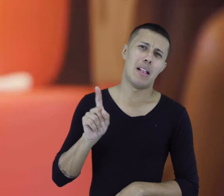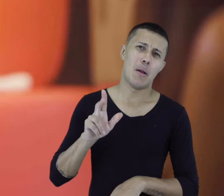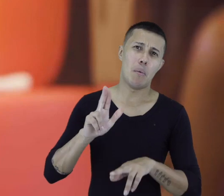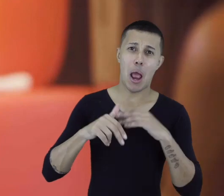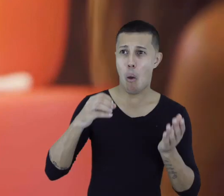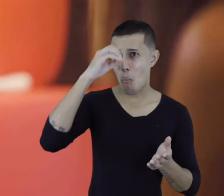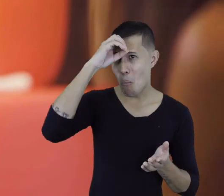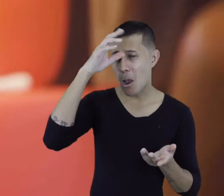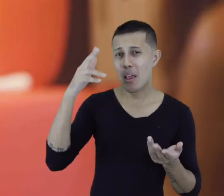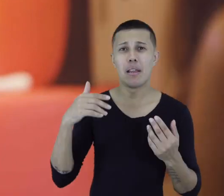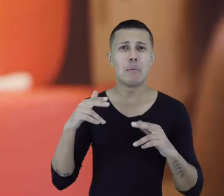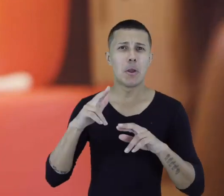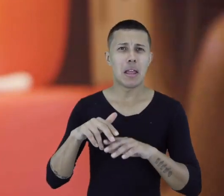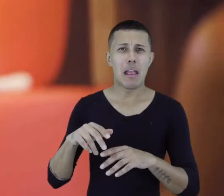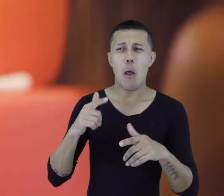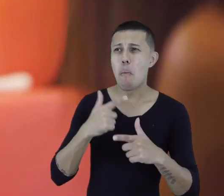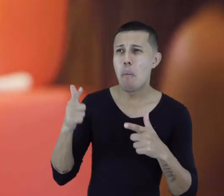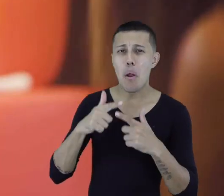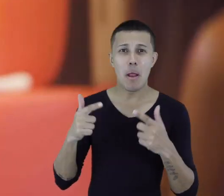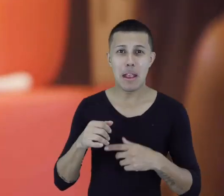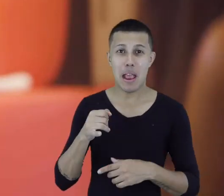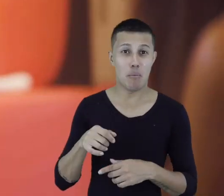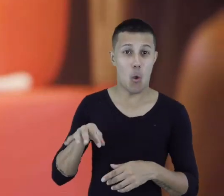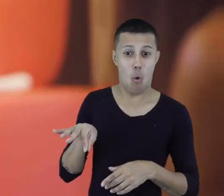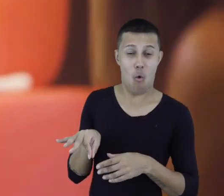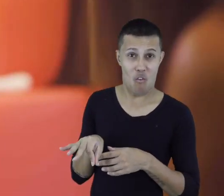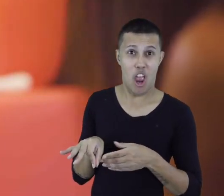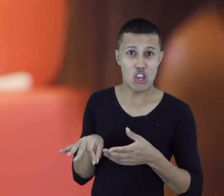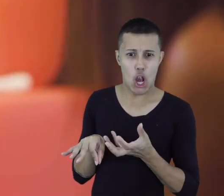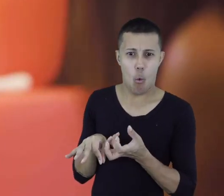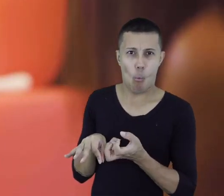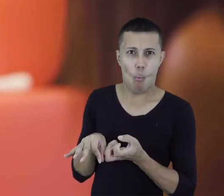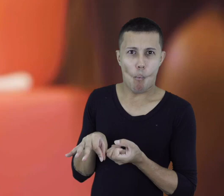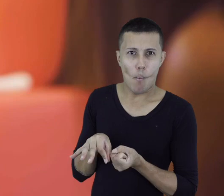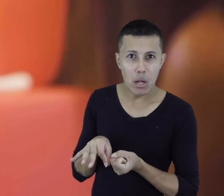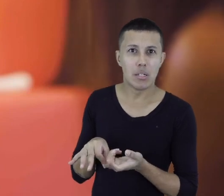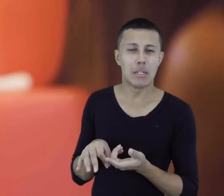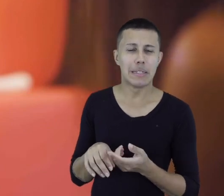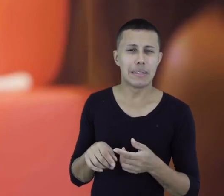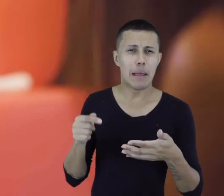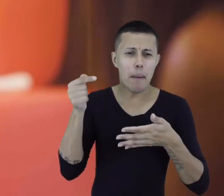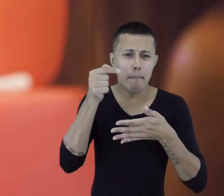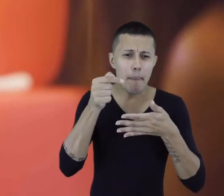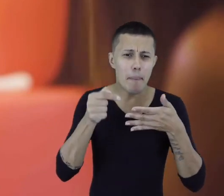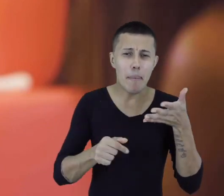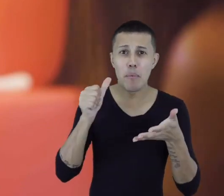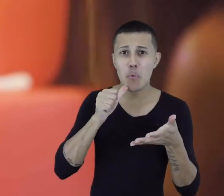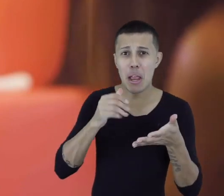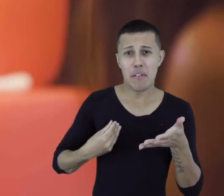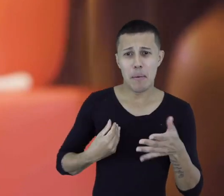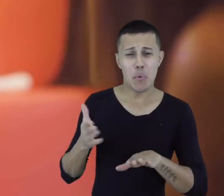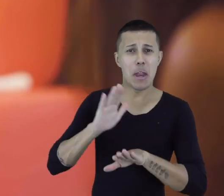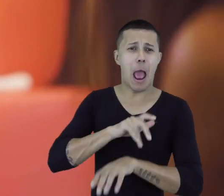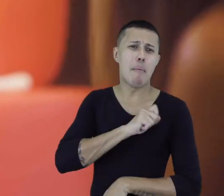tão tabu o negócio, assim, a gente fala tão pouco sobre ressecamento vaginal, a gente fala tão pouco sobre essas microfases da mulher, que às vezes nem é